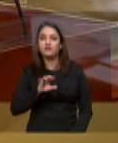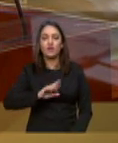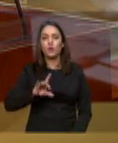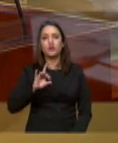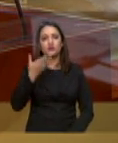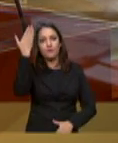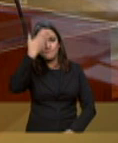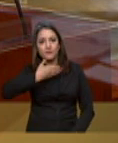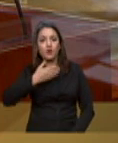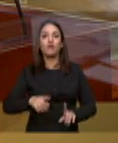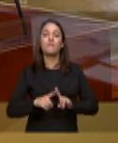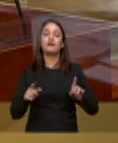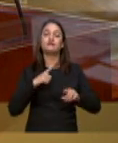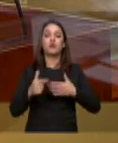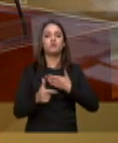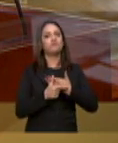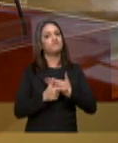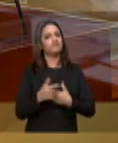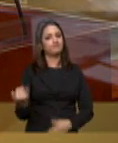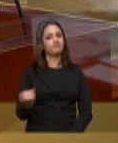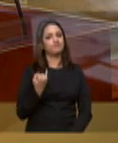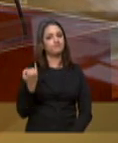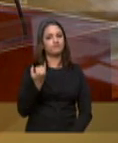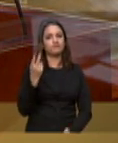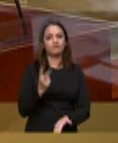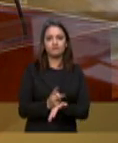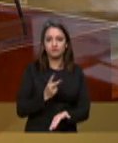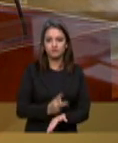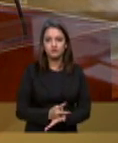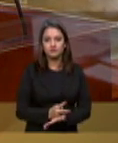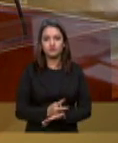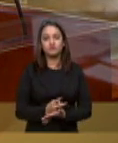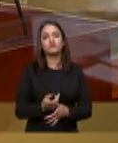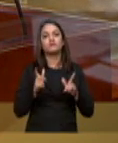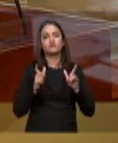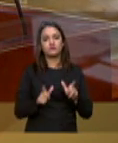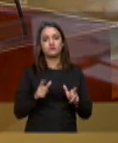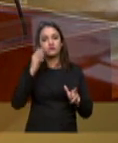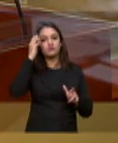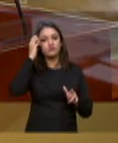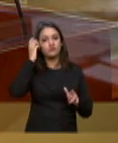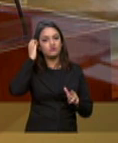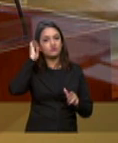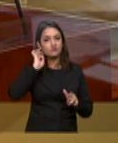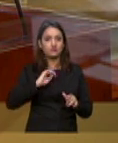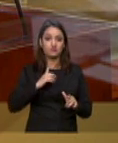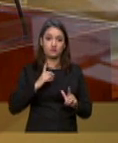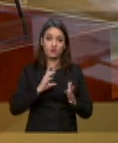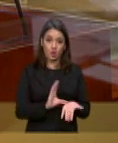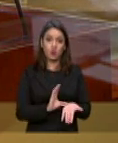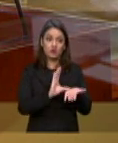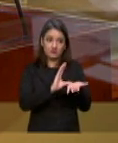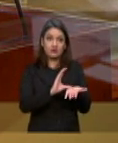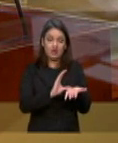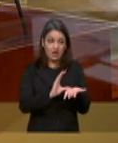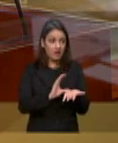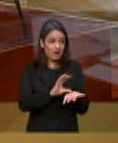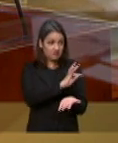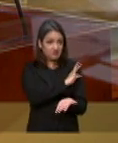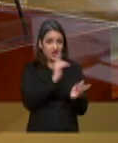ele exerce função relevantíssima e é um órgão dotado de conselheiros cuja competência técnica é